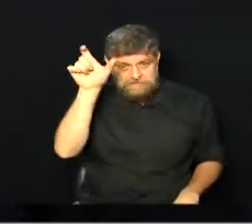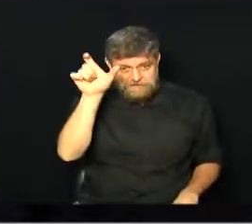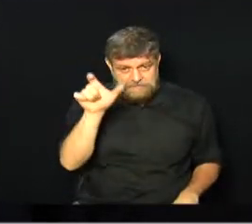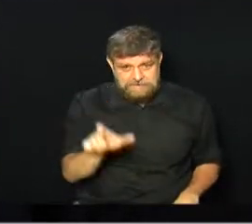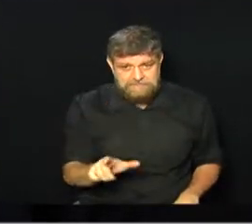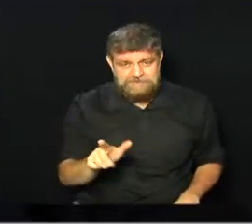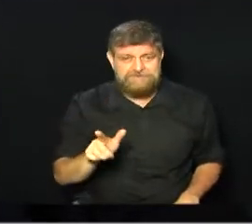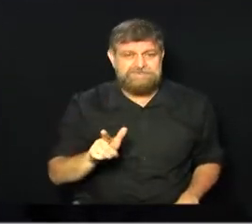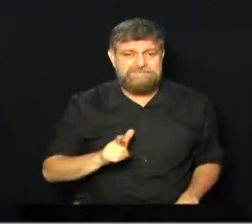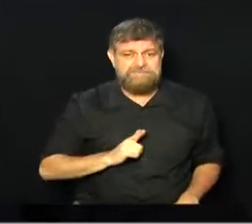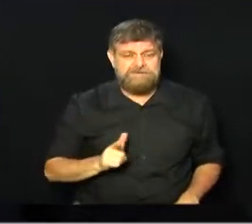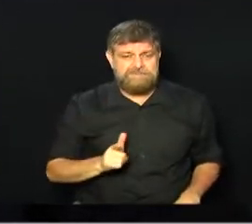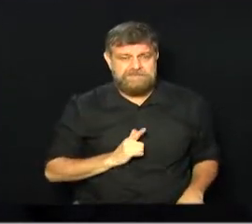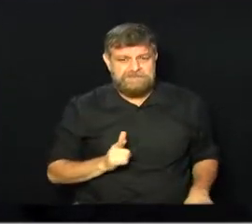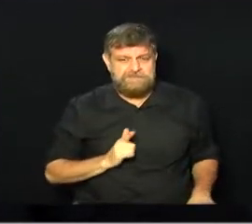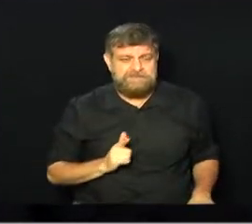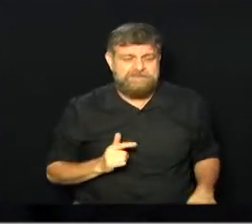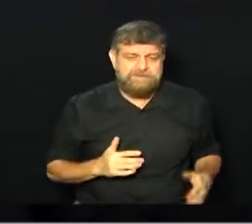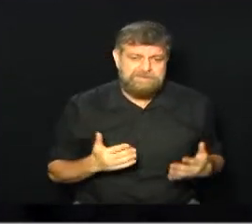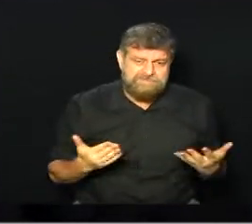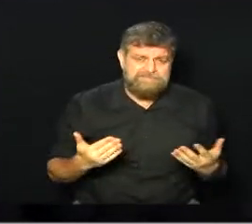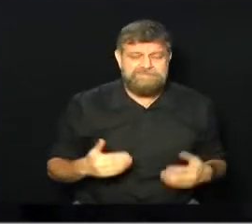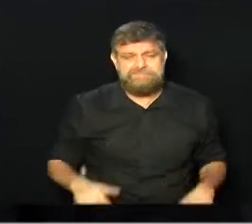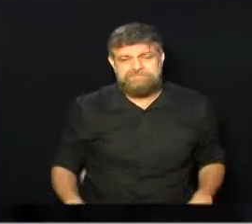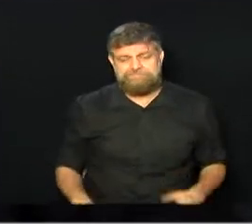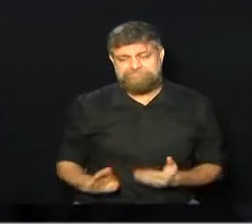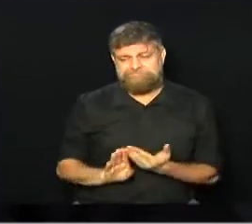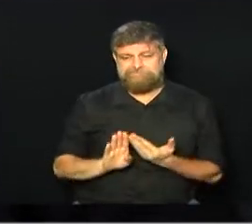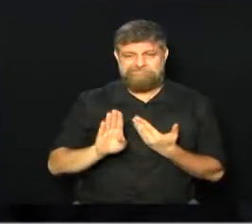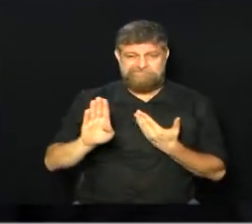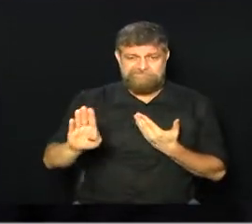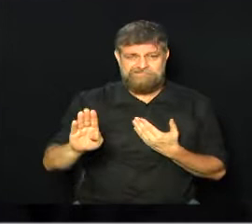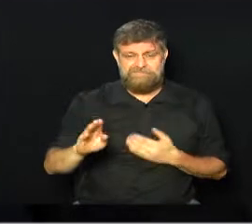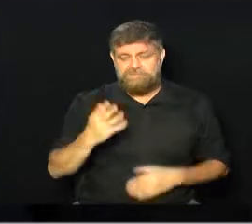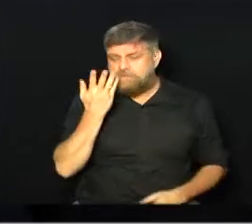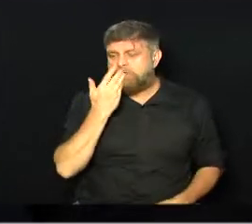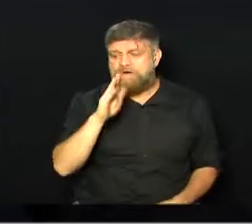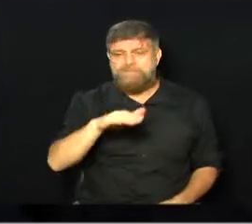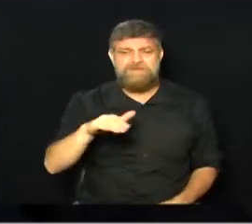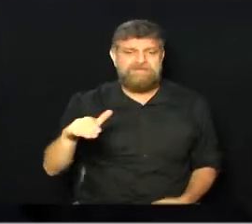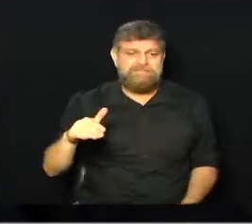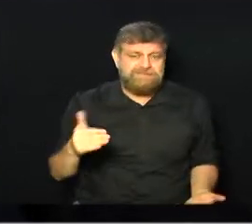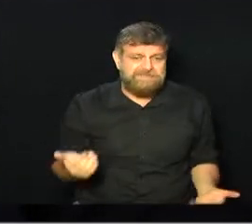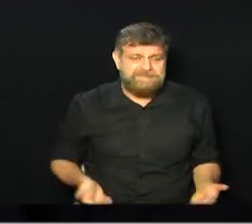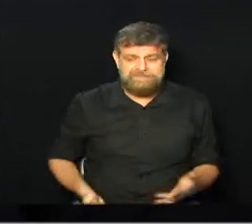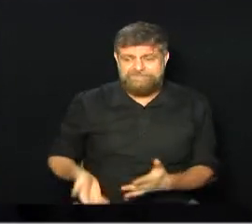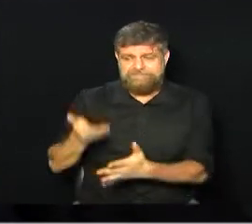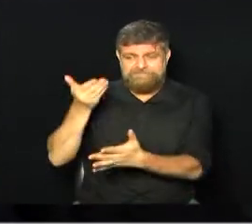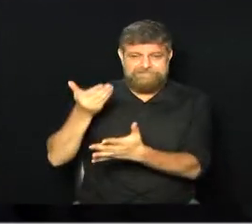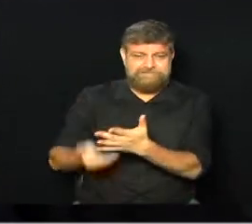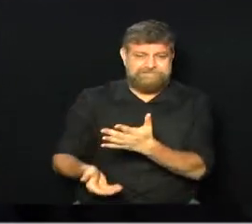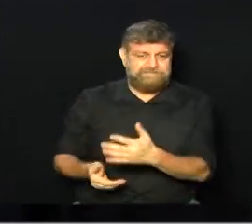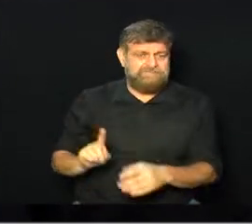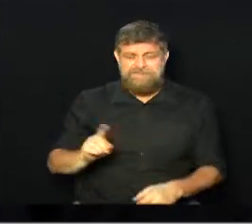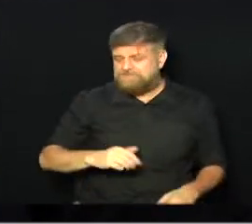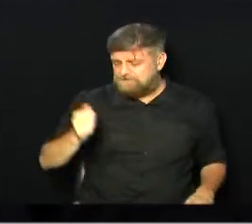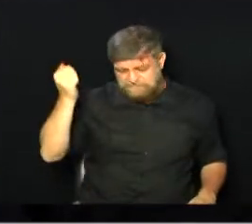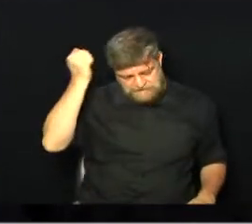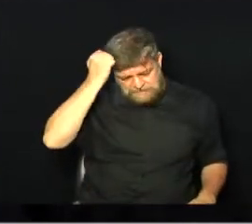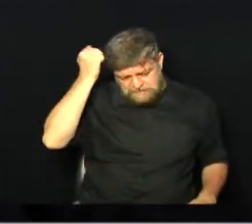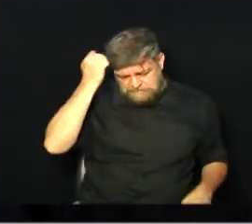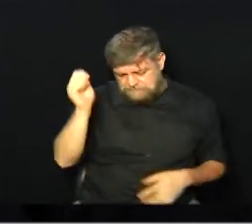isso daí é claro, eu abri mão praticamente da minha infância toda e não me arrependo em nenhum